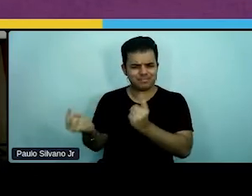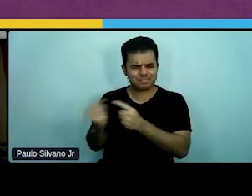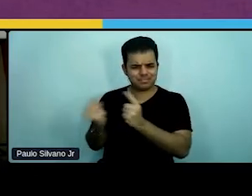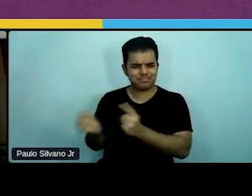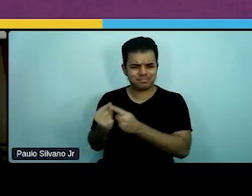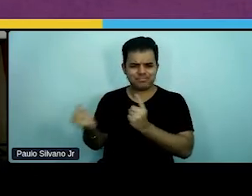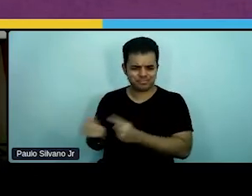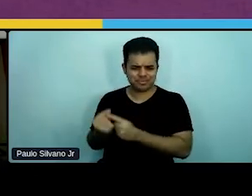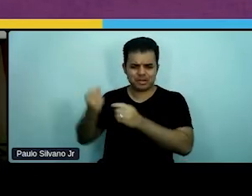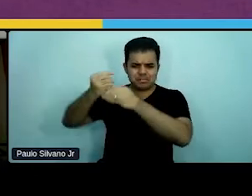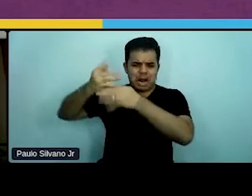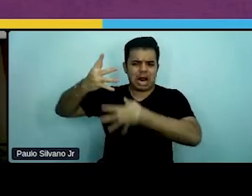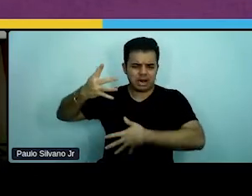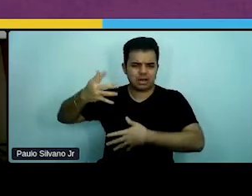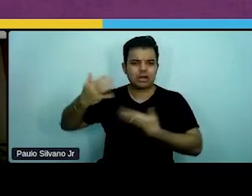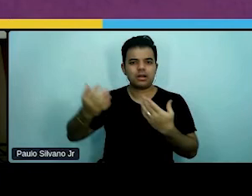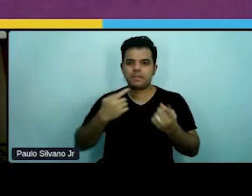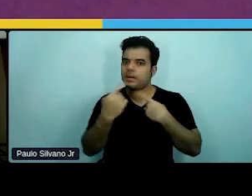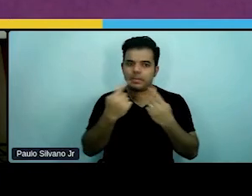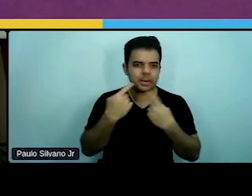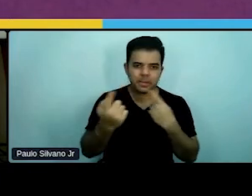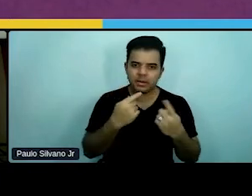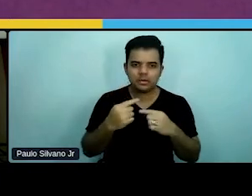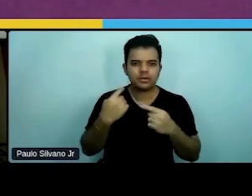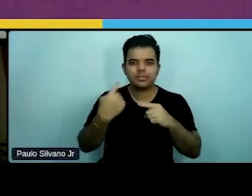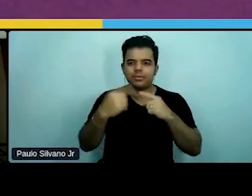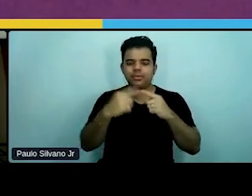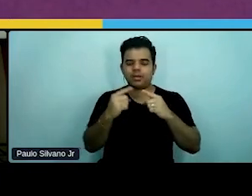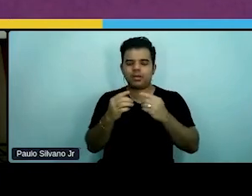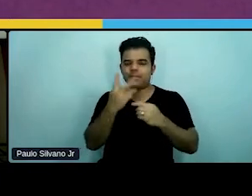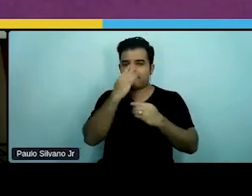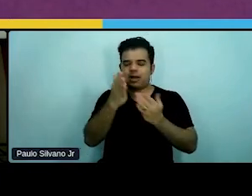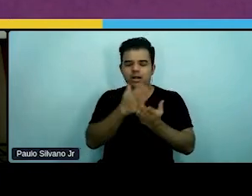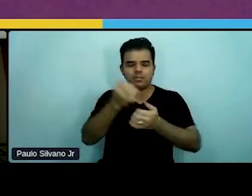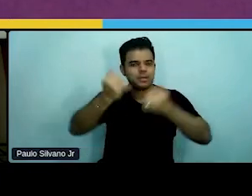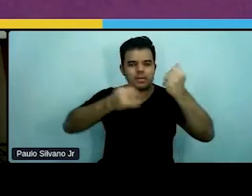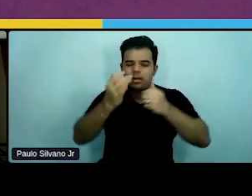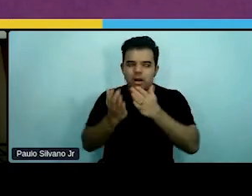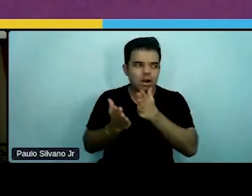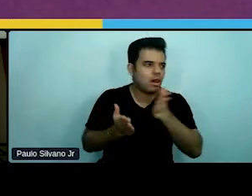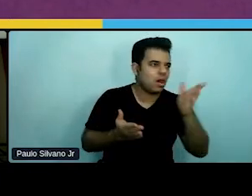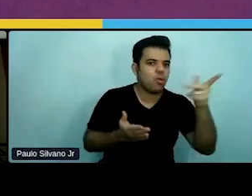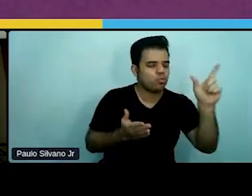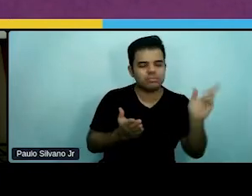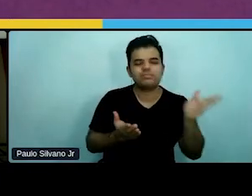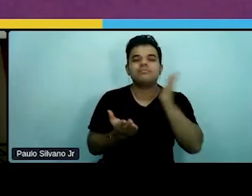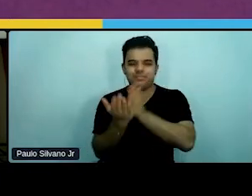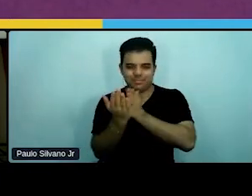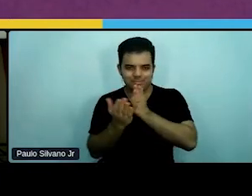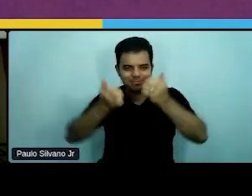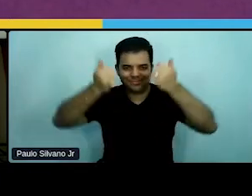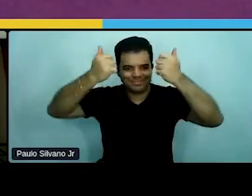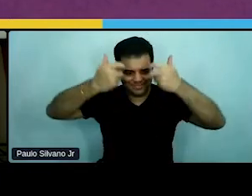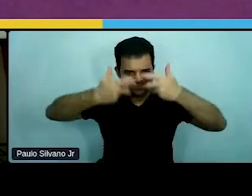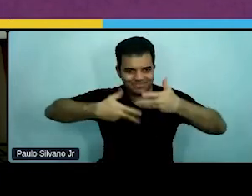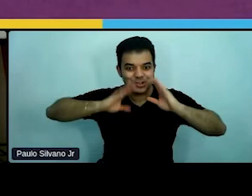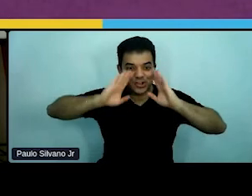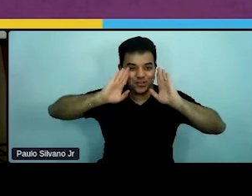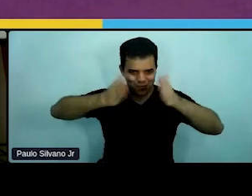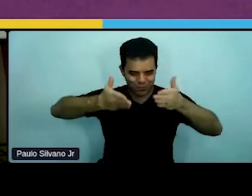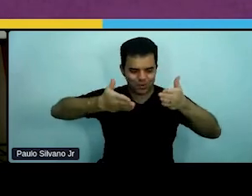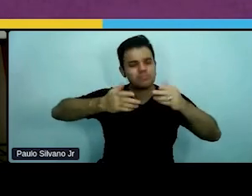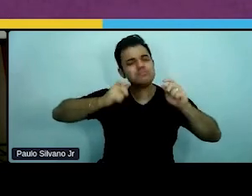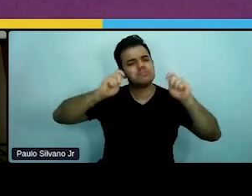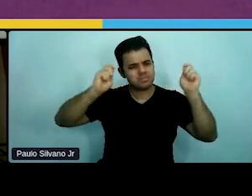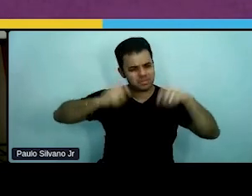vai discutir muito sobre isso, porque vai fugir um pouco do nosso escopo, mas, de fato, a gente poderia dizer